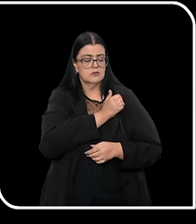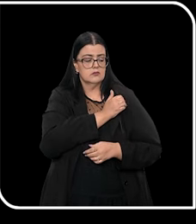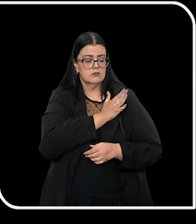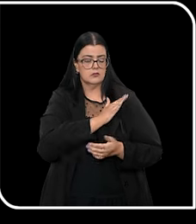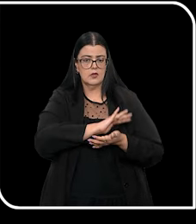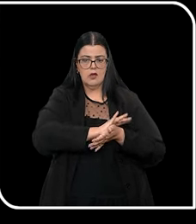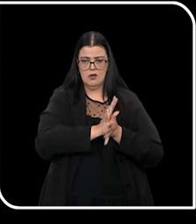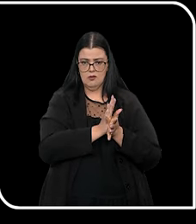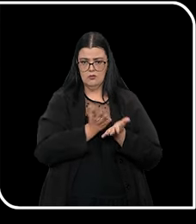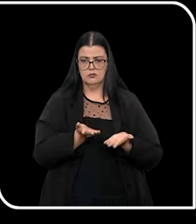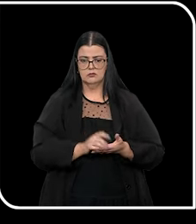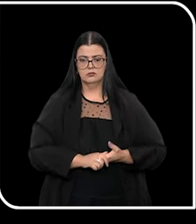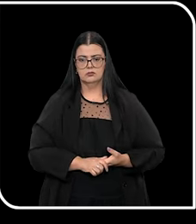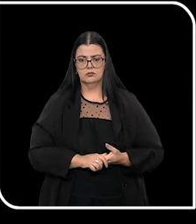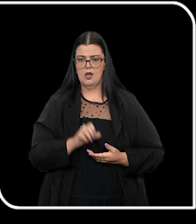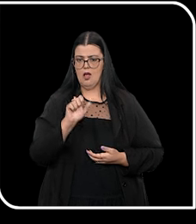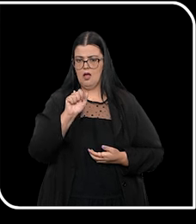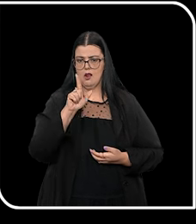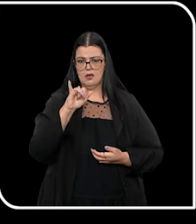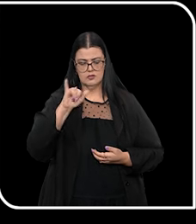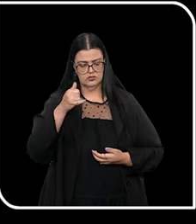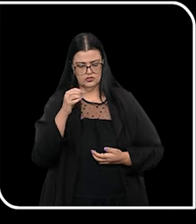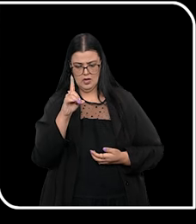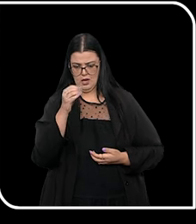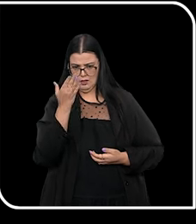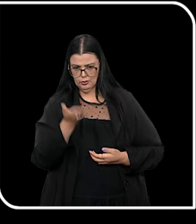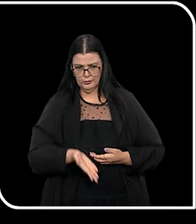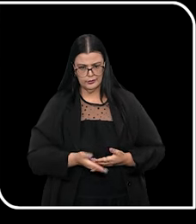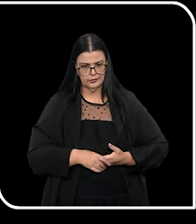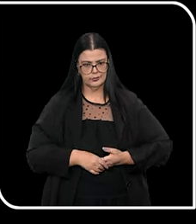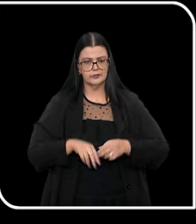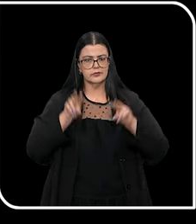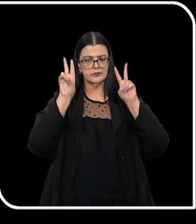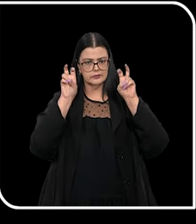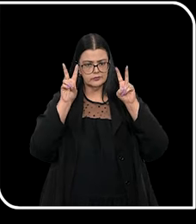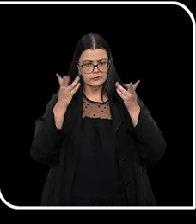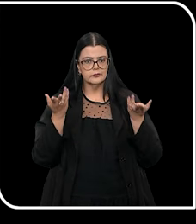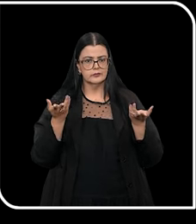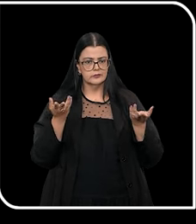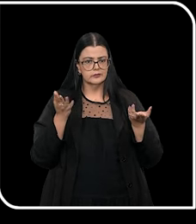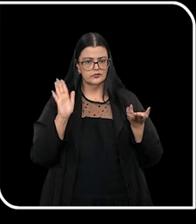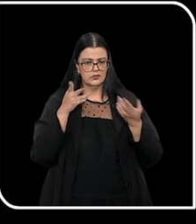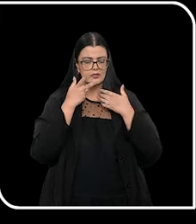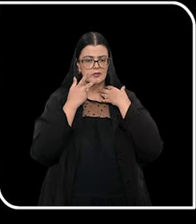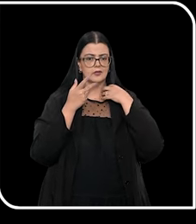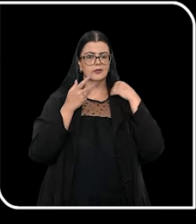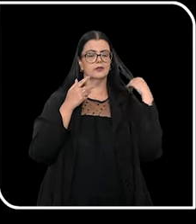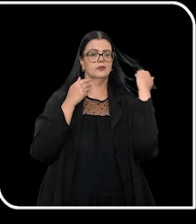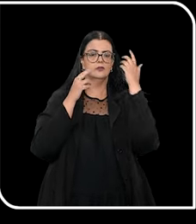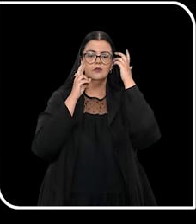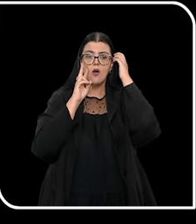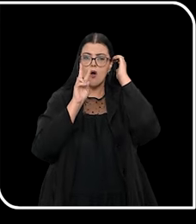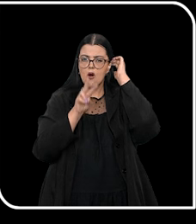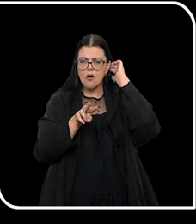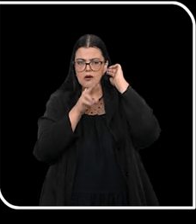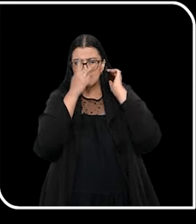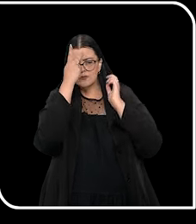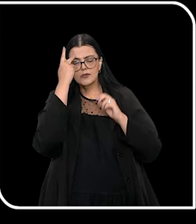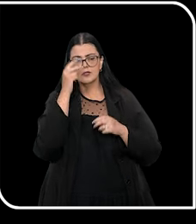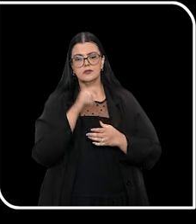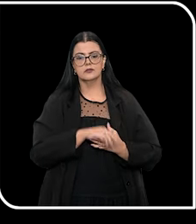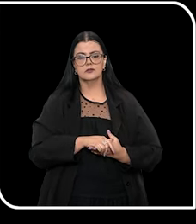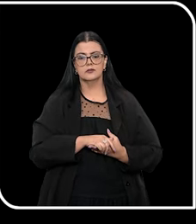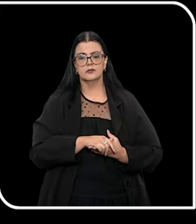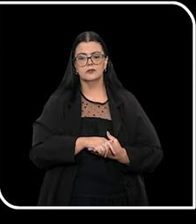preconceito então seu alejado a gente já ouviu com certeza vocês já ouviram olha aquela pessoa